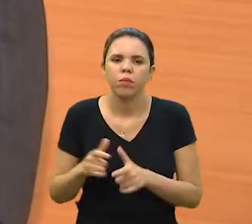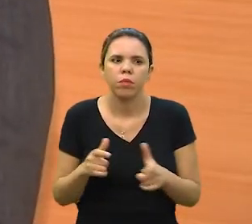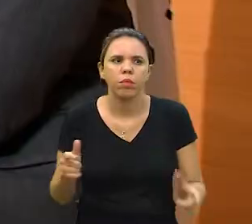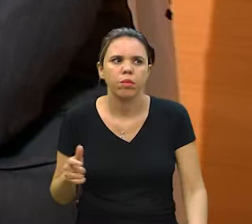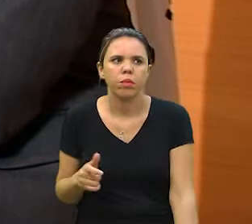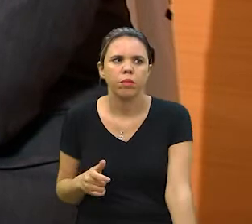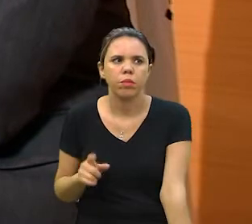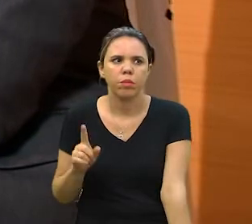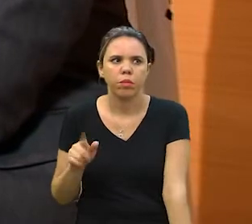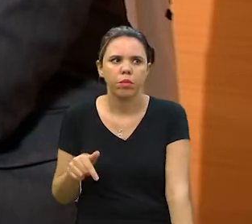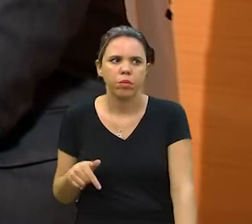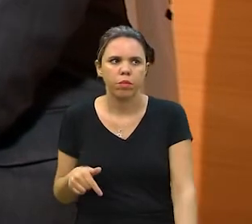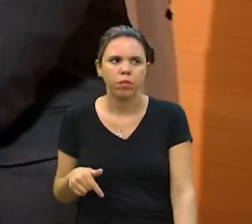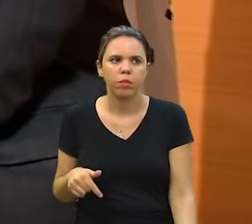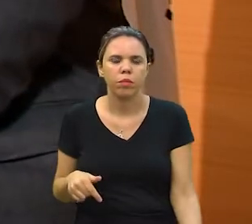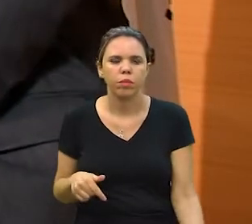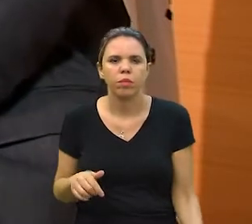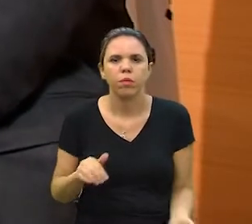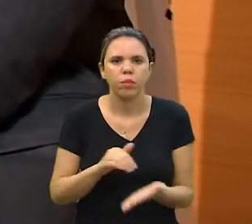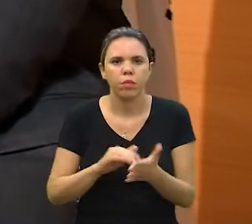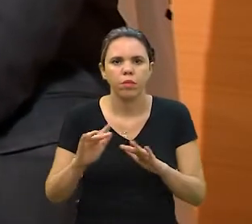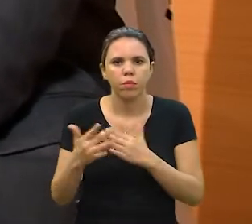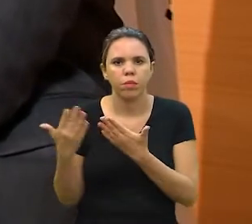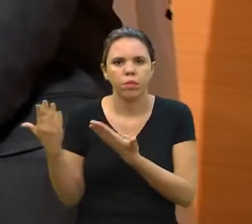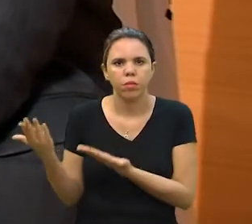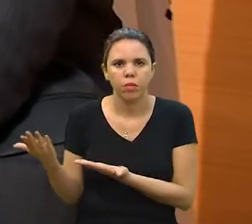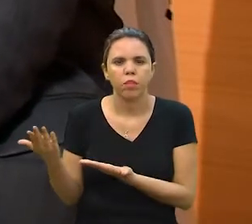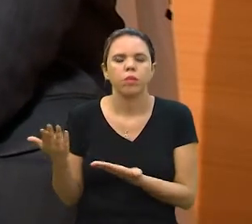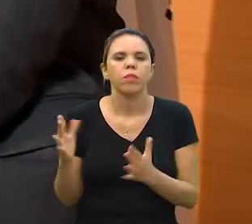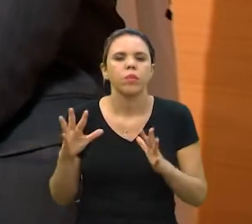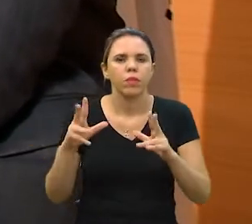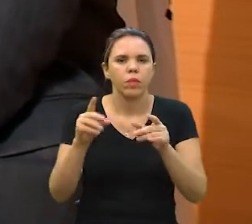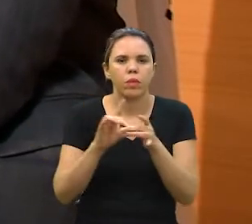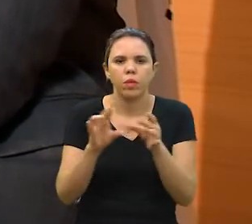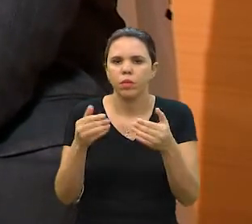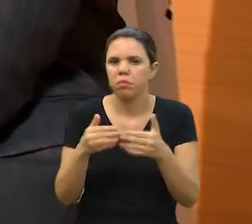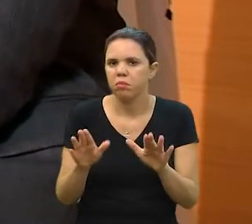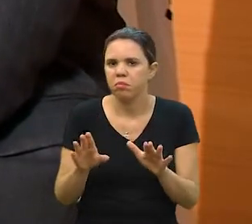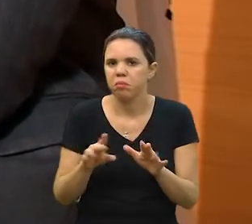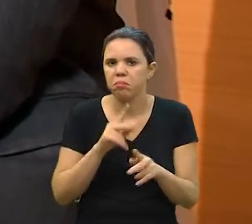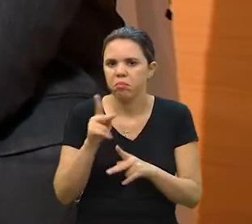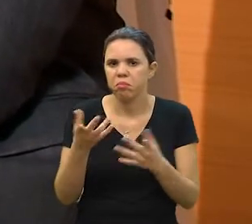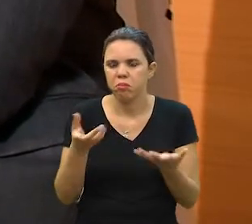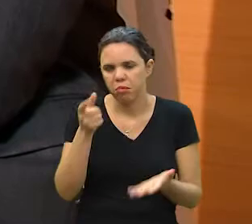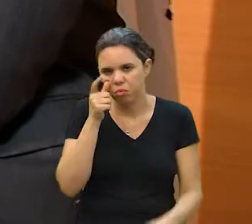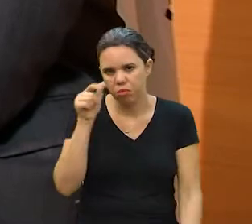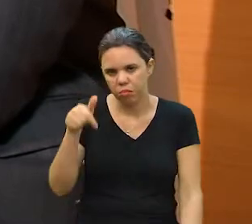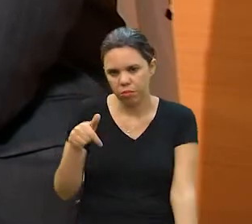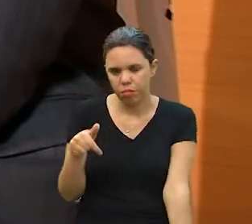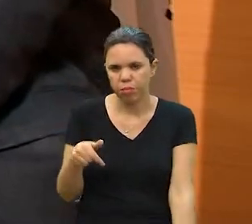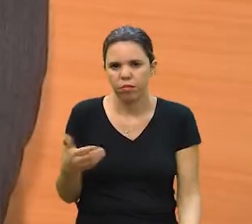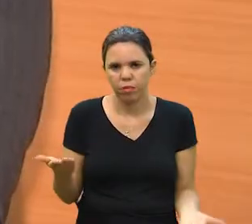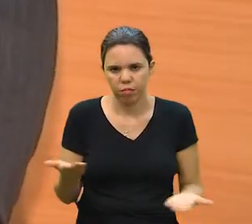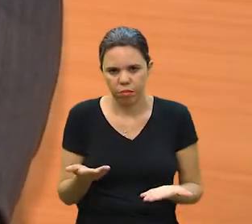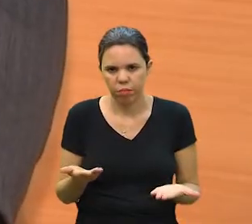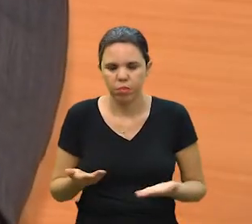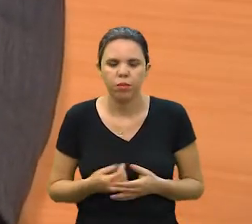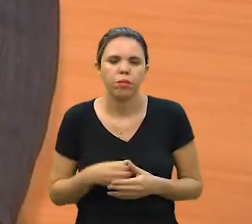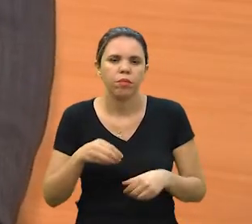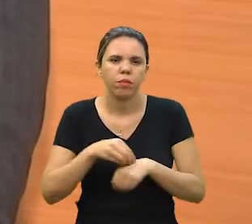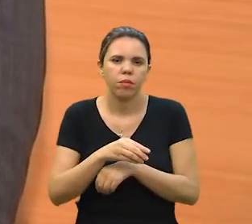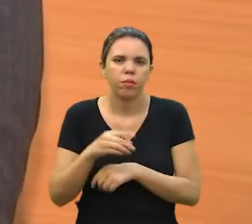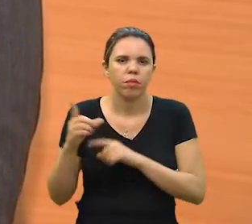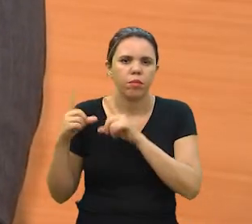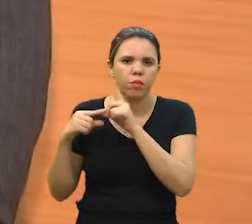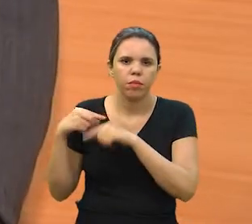grande. Para isso, seu gabinete, suas redes sociais, tudo sempre disponível para quem está assistindo a gente nesse momento? Qual é o recado